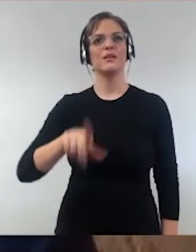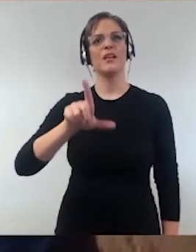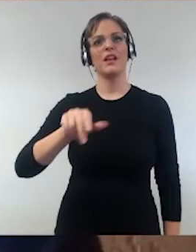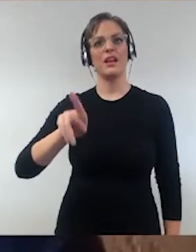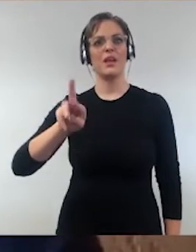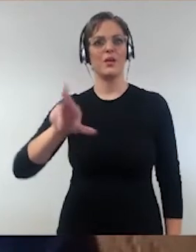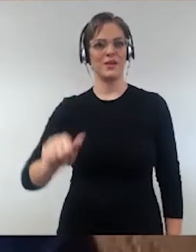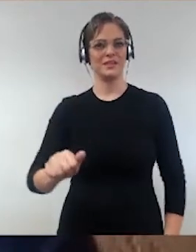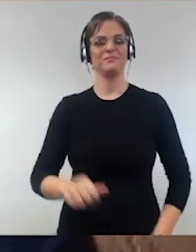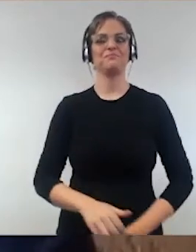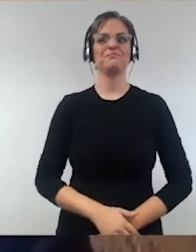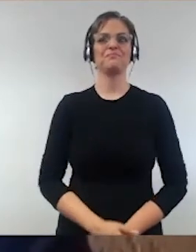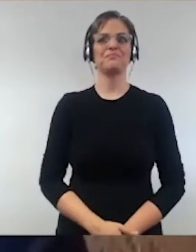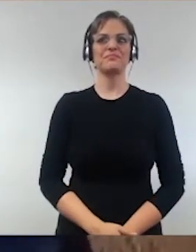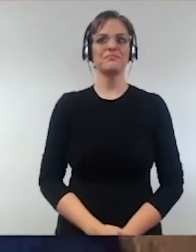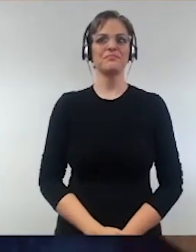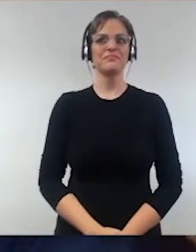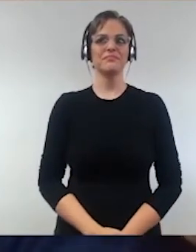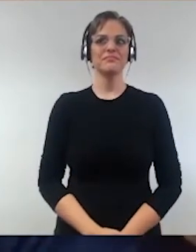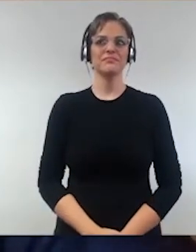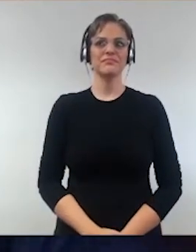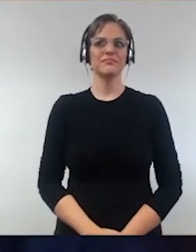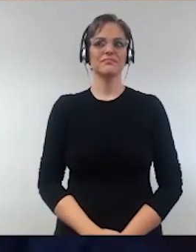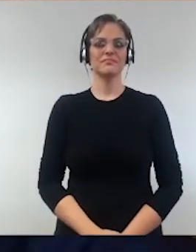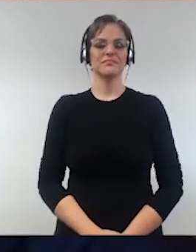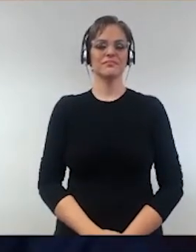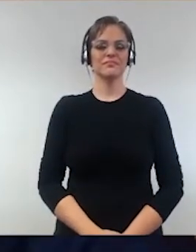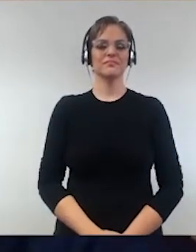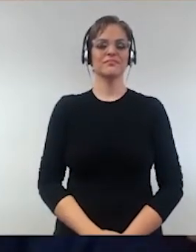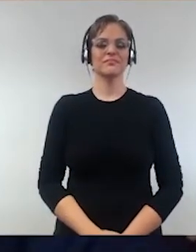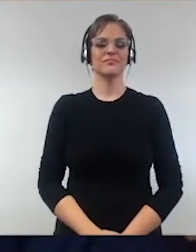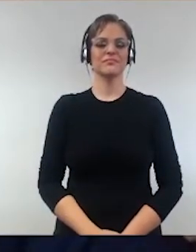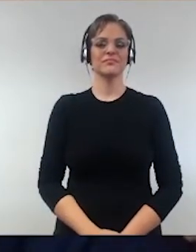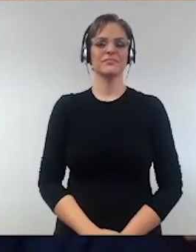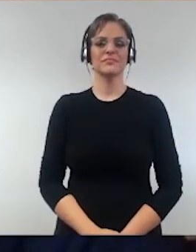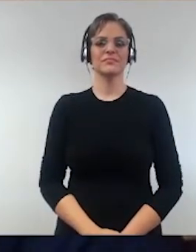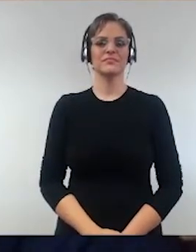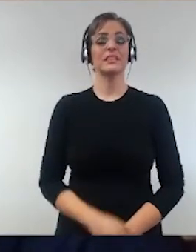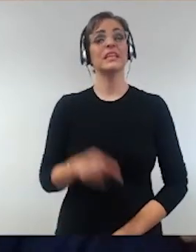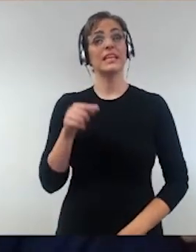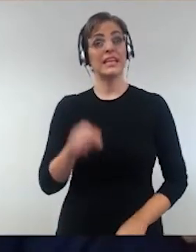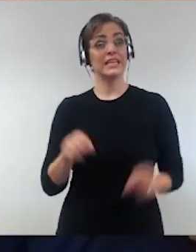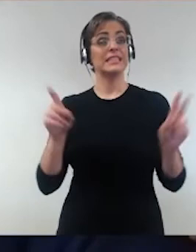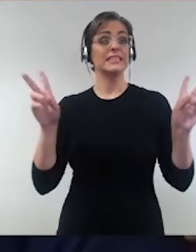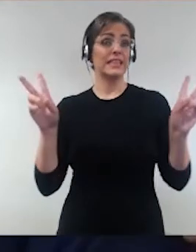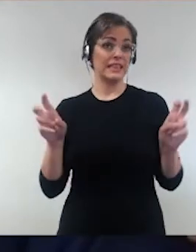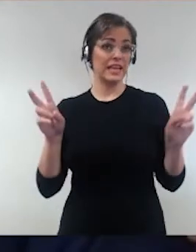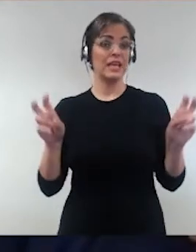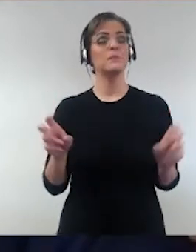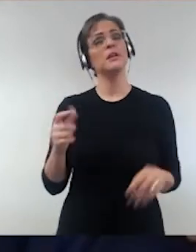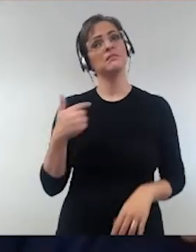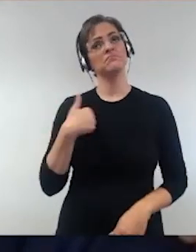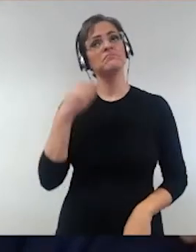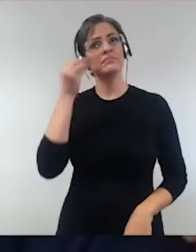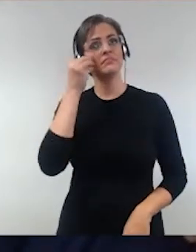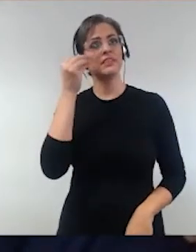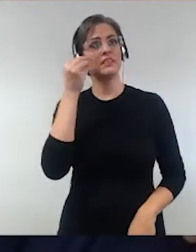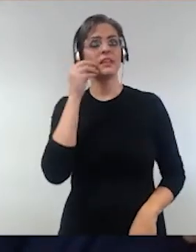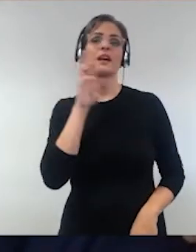Schertel. E, em relação ao tema específico, eu vou procurar abordar suas questões,